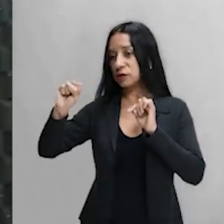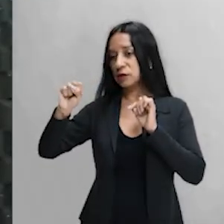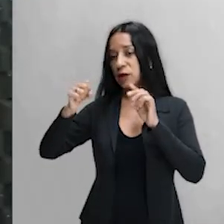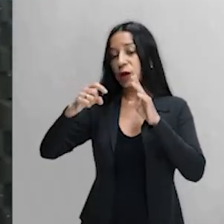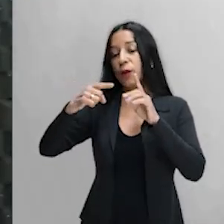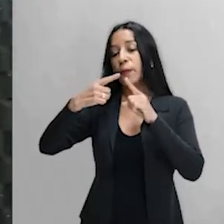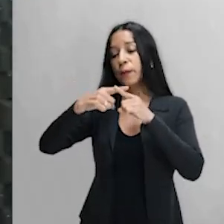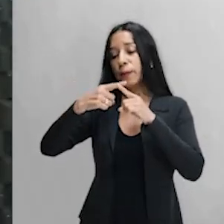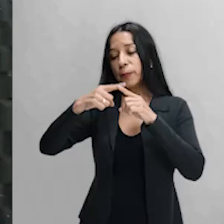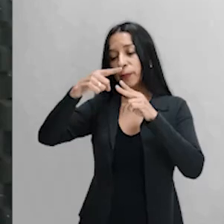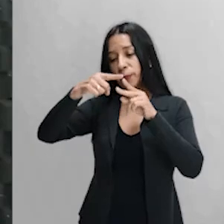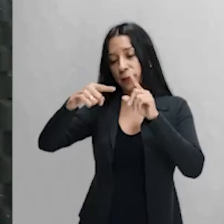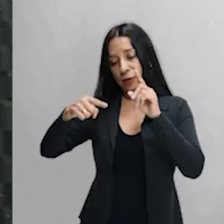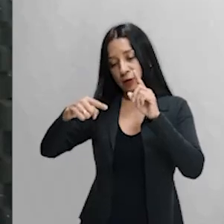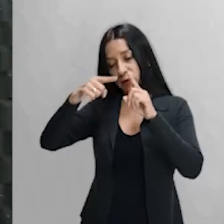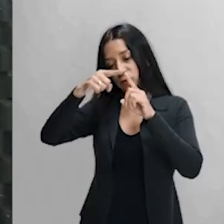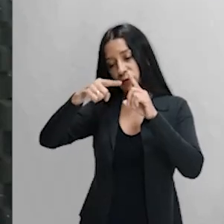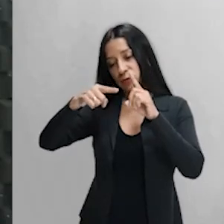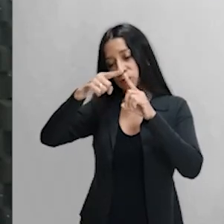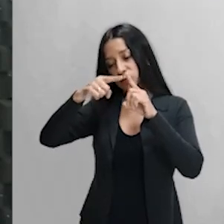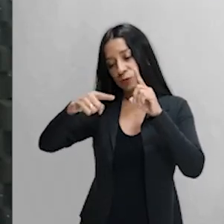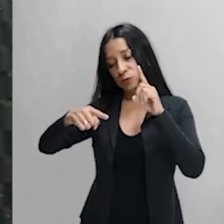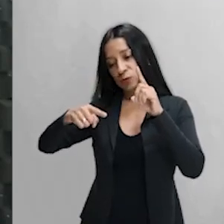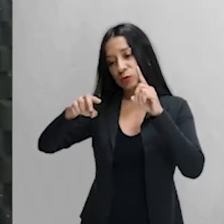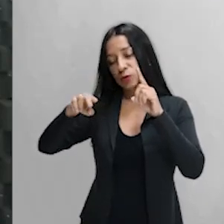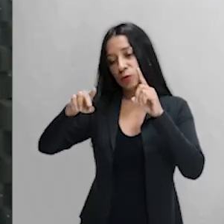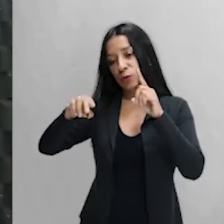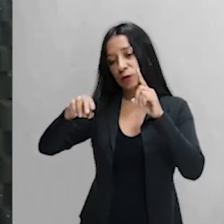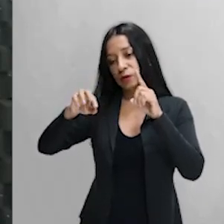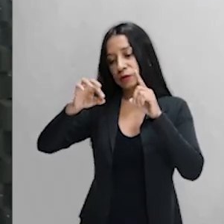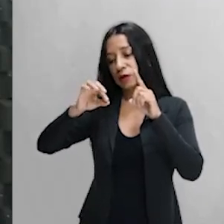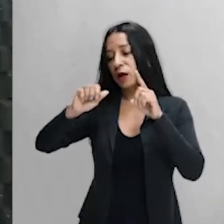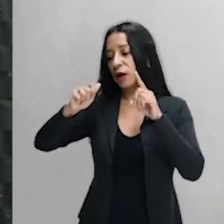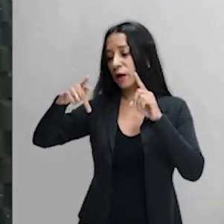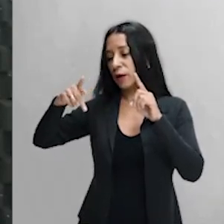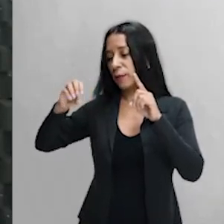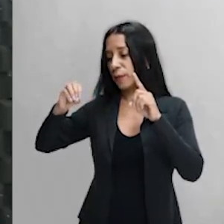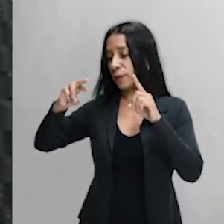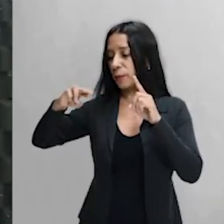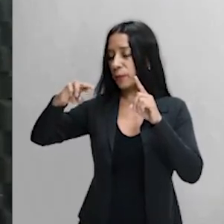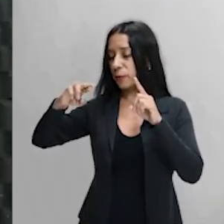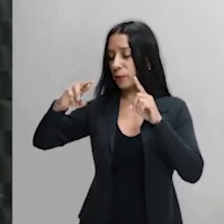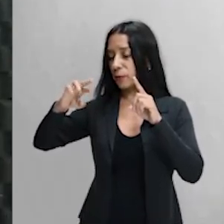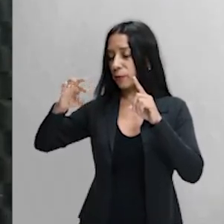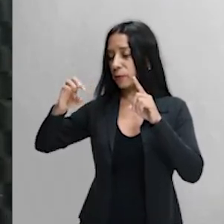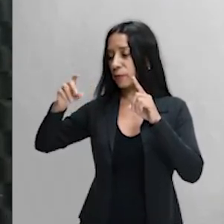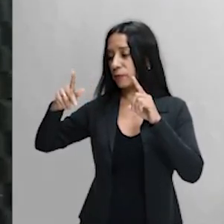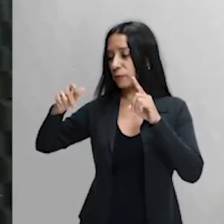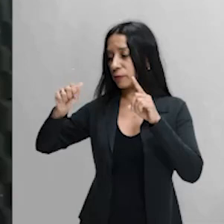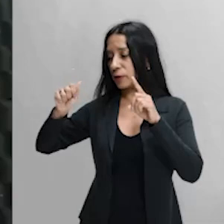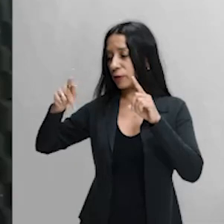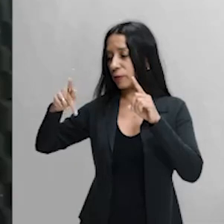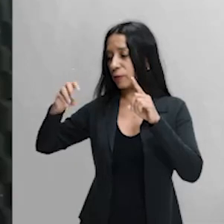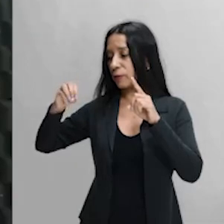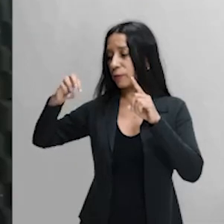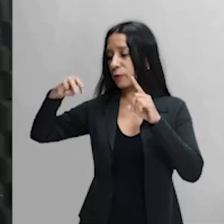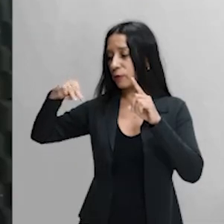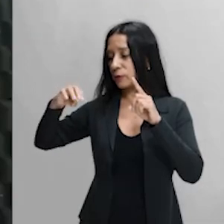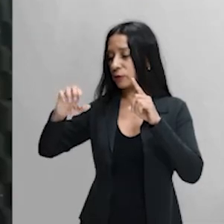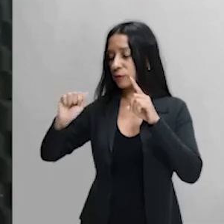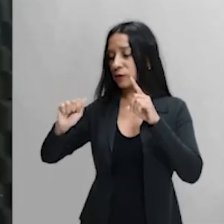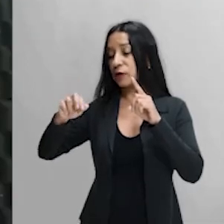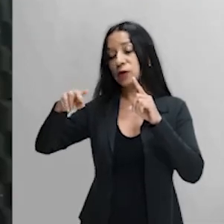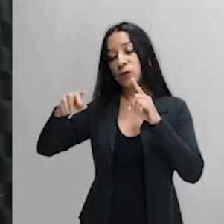no caso, esse apótema da pirâmide é a altura, tá? Então veja só, se você for trazer para